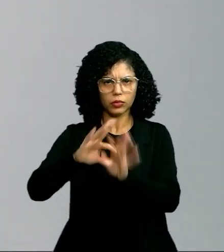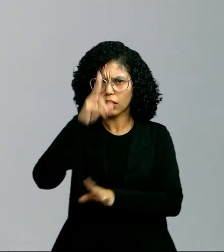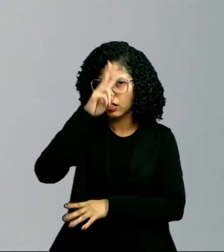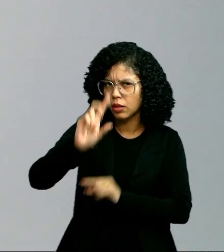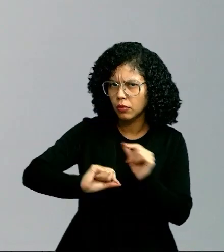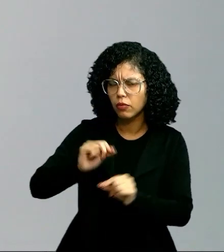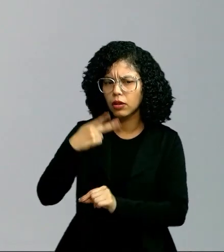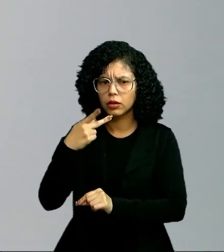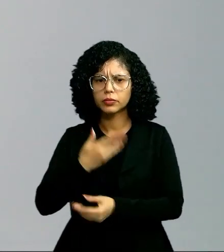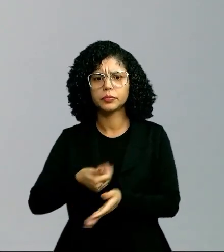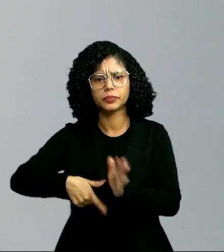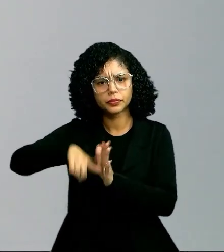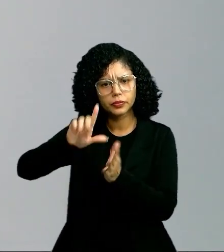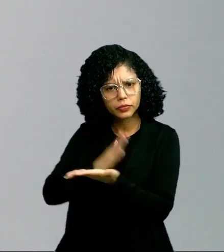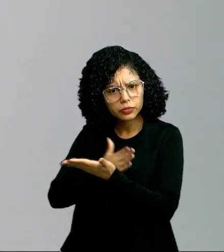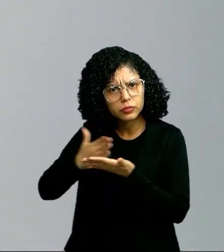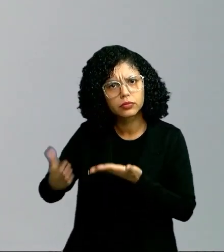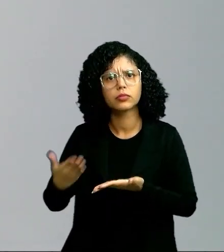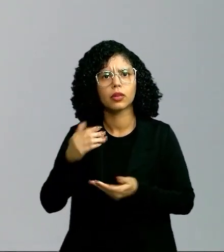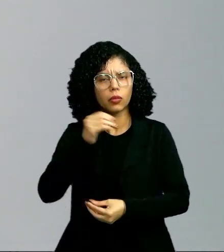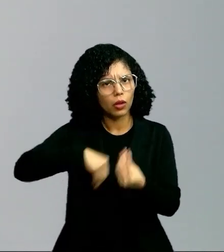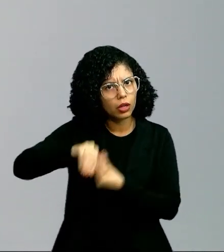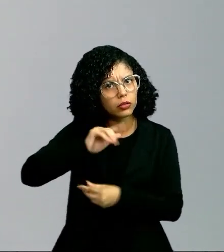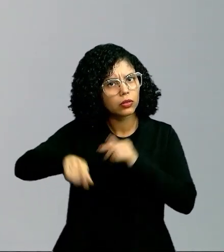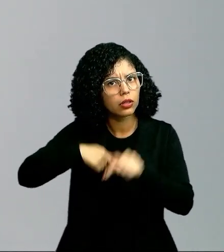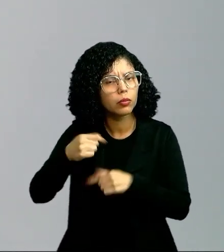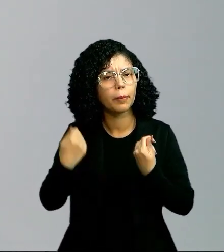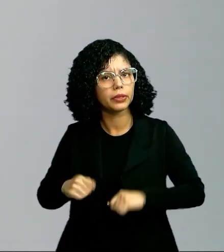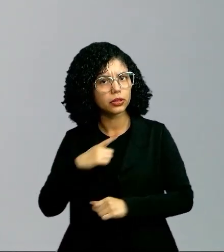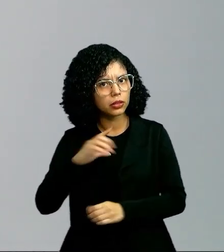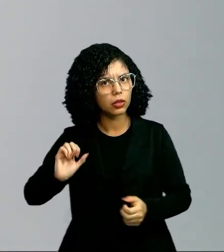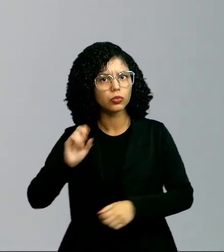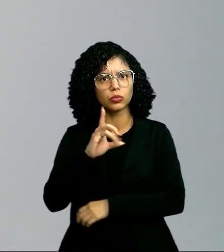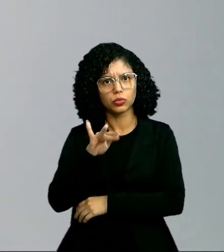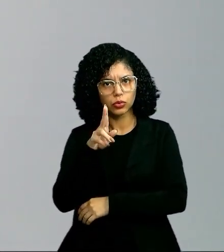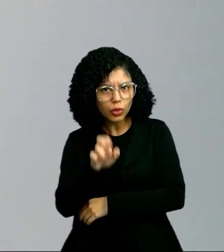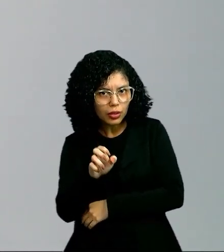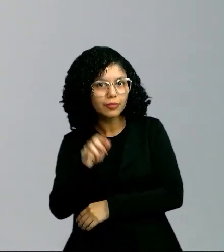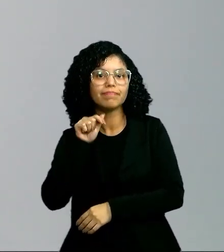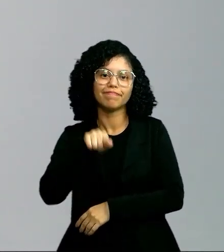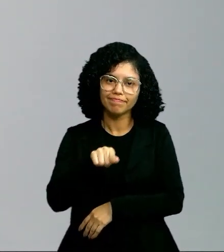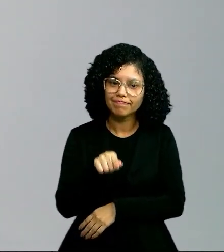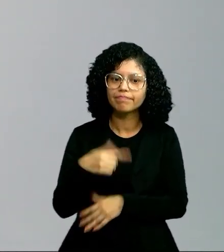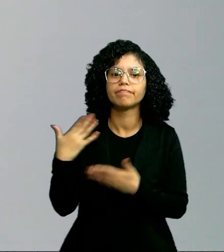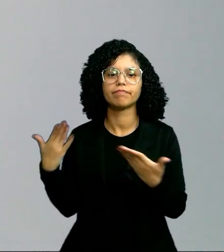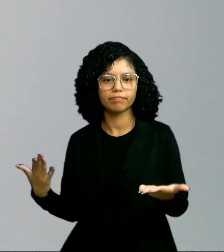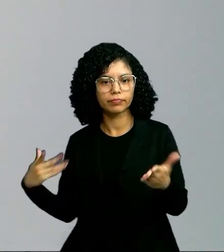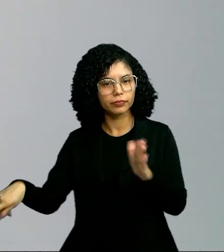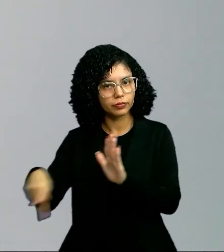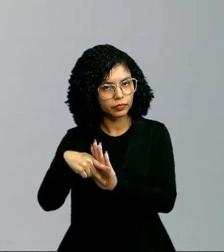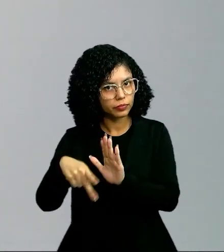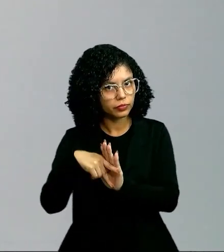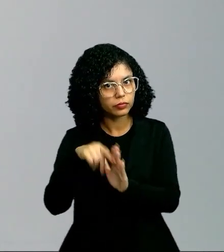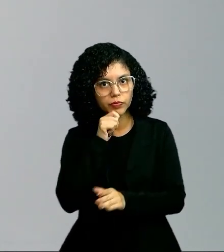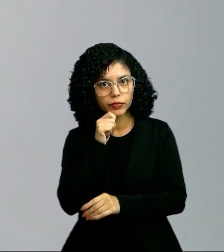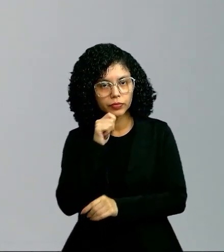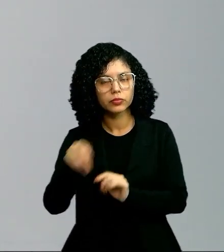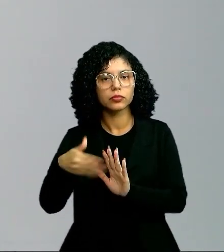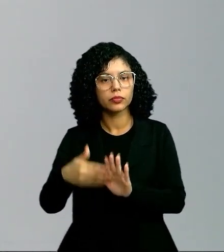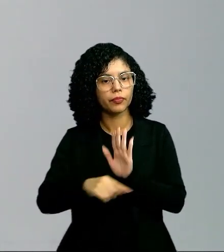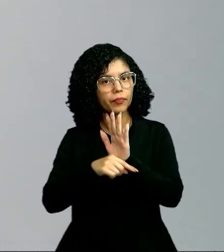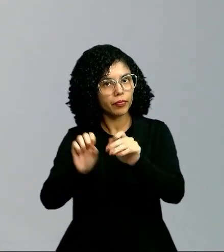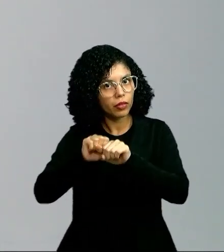que eu falei no início da aula que para ter uma reação química é necessário que tenha o choque? Esse choque exatamente vai